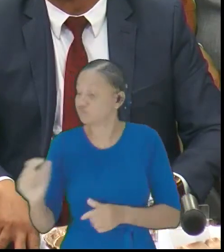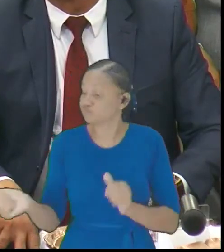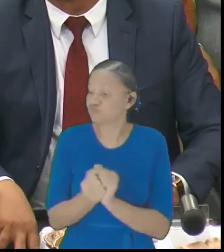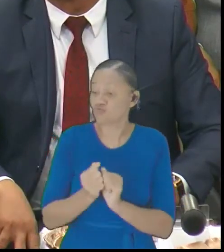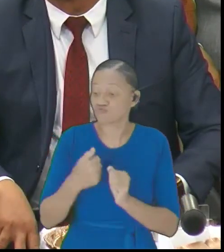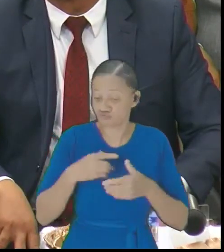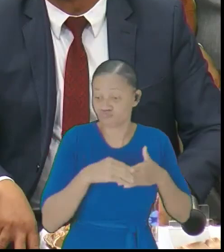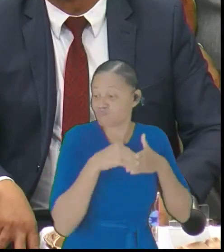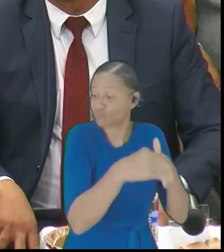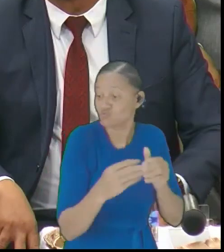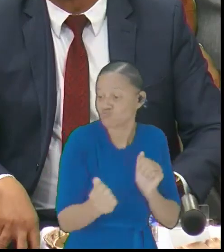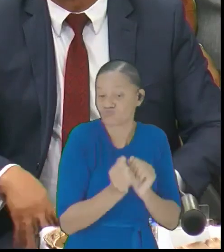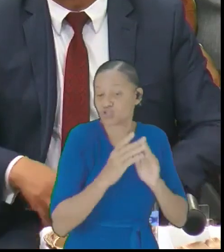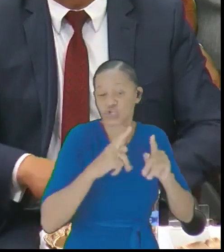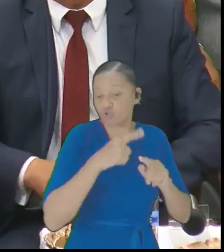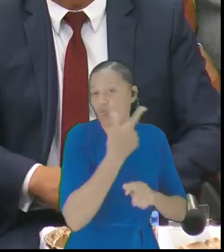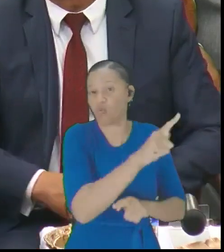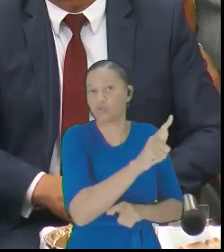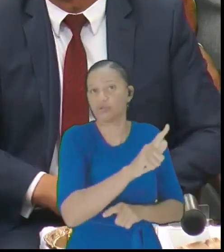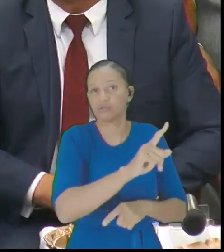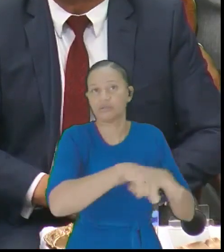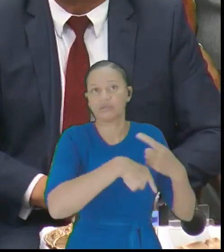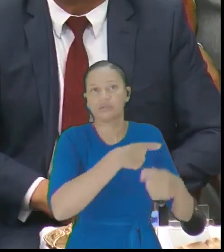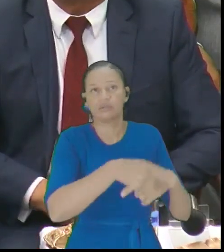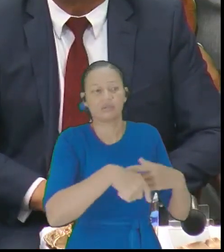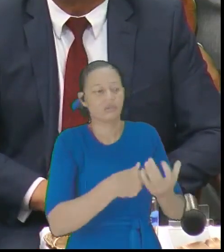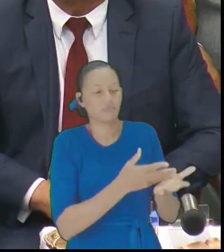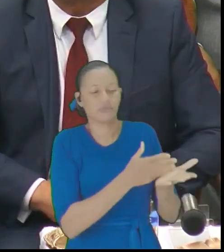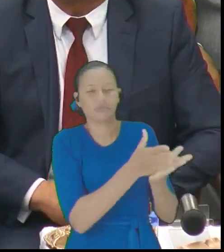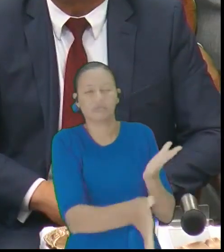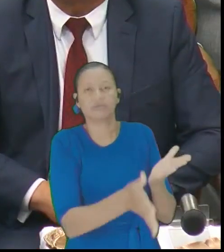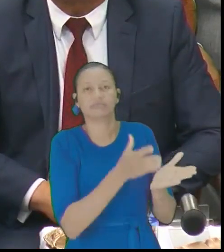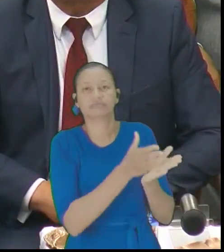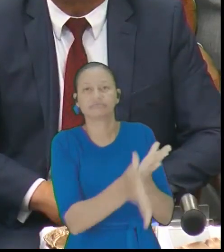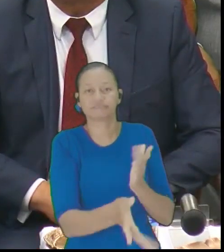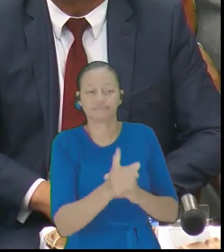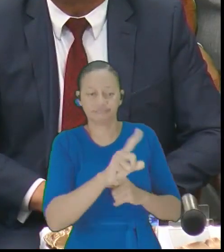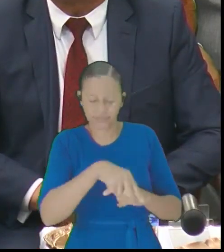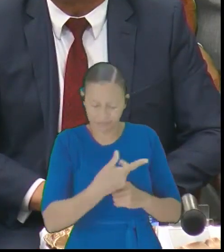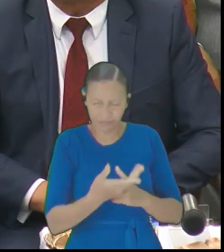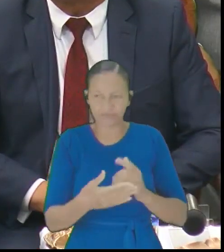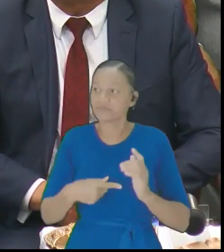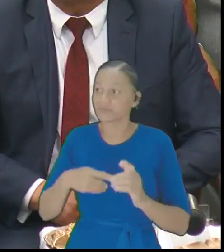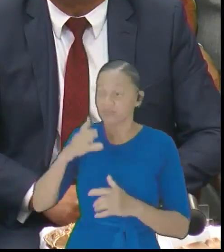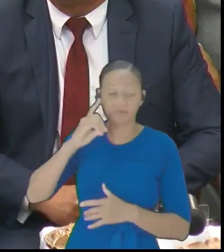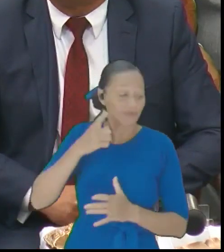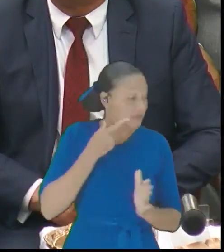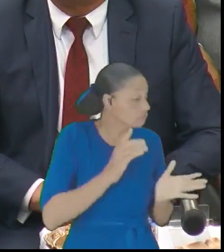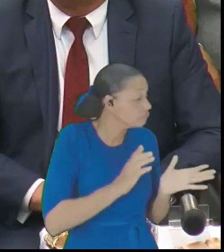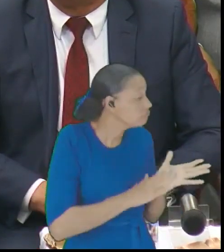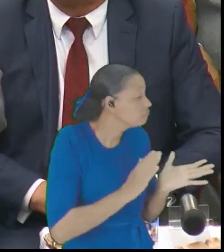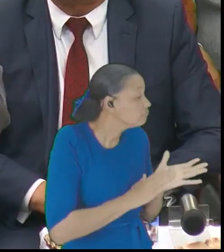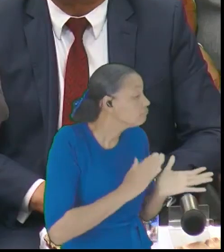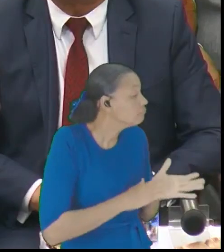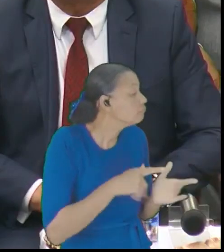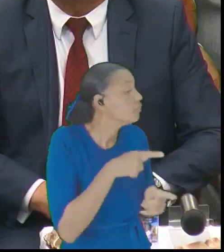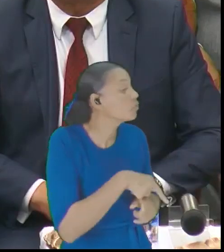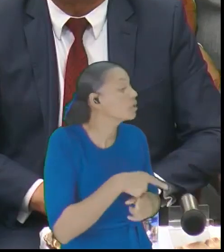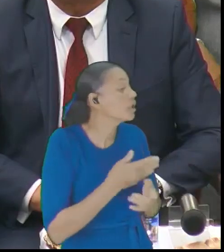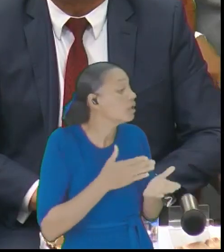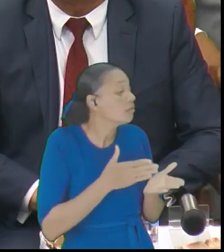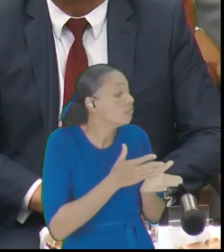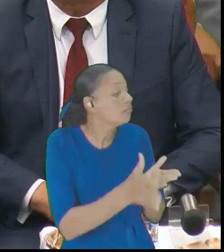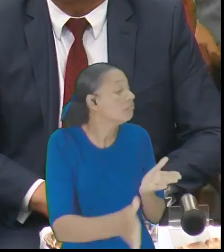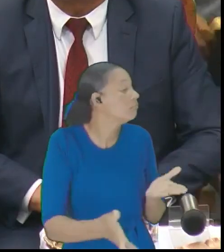aonde eu for você vai. Qual é o resultado? Daqui a pouco os filhos estão desviados, você vai dar conta deles daquele dia. Que jeito